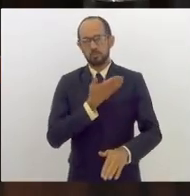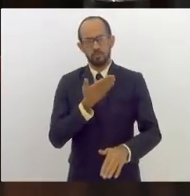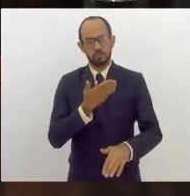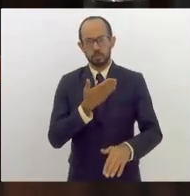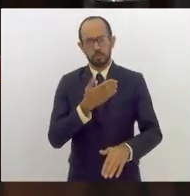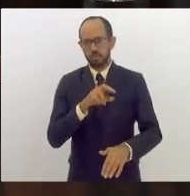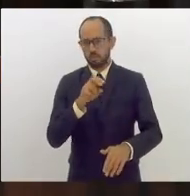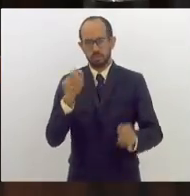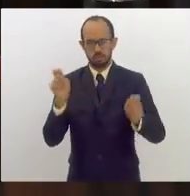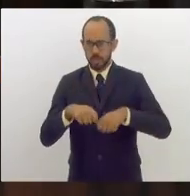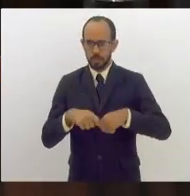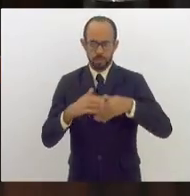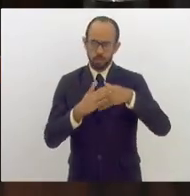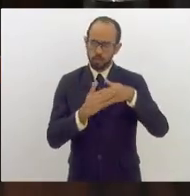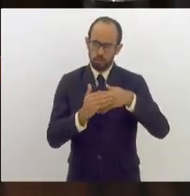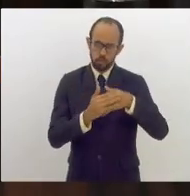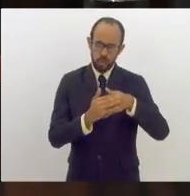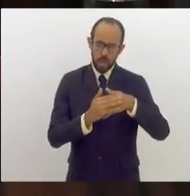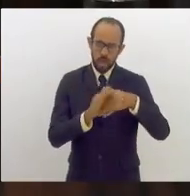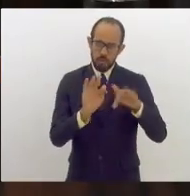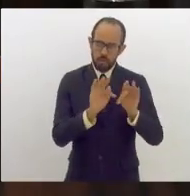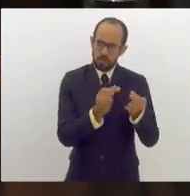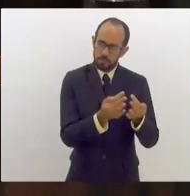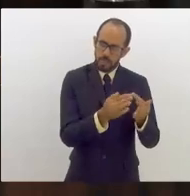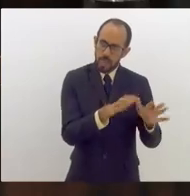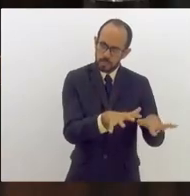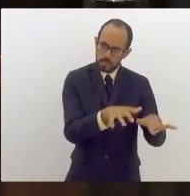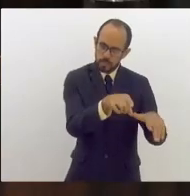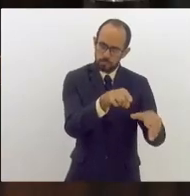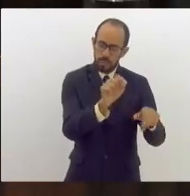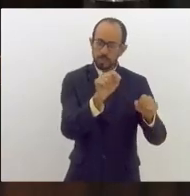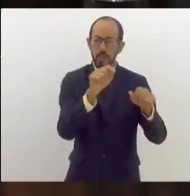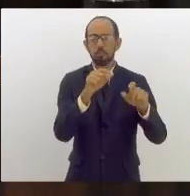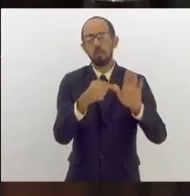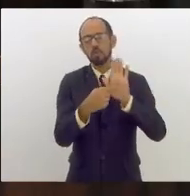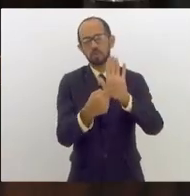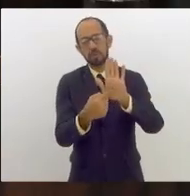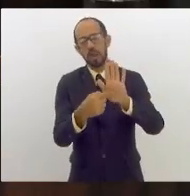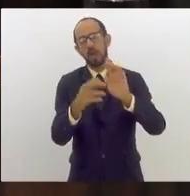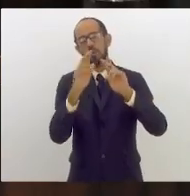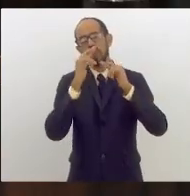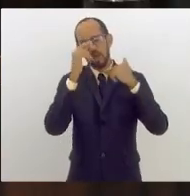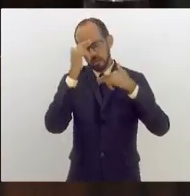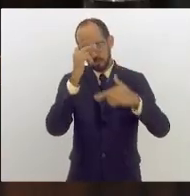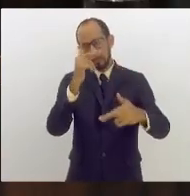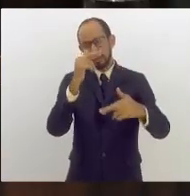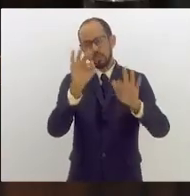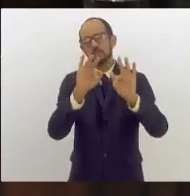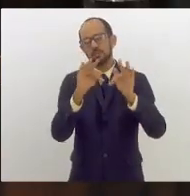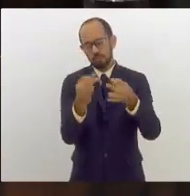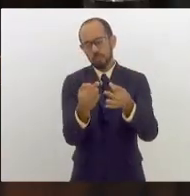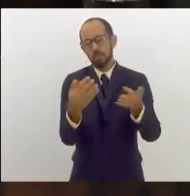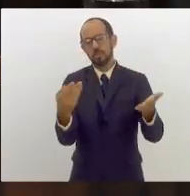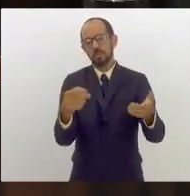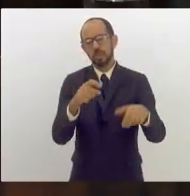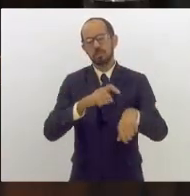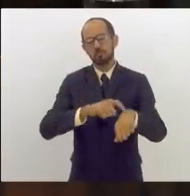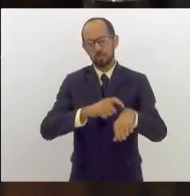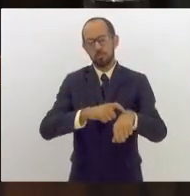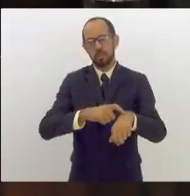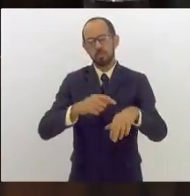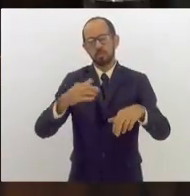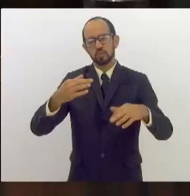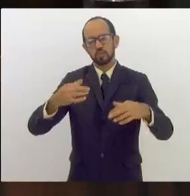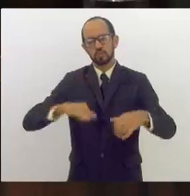consolar a família mas Vamos demonstrar aqui nosso respeito a essa família que hoje passa por um momento de dor